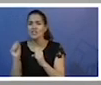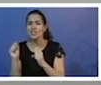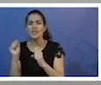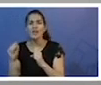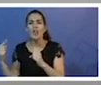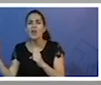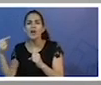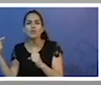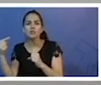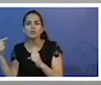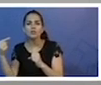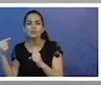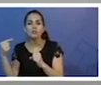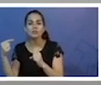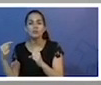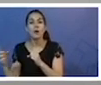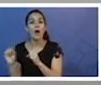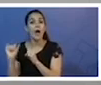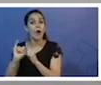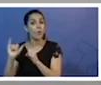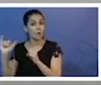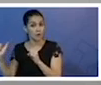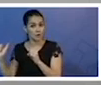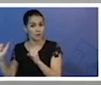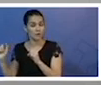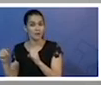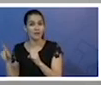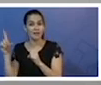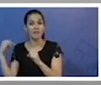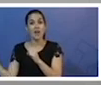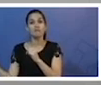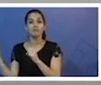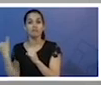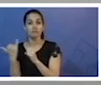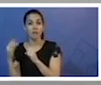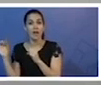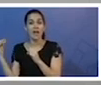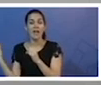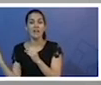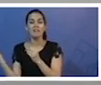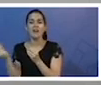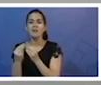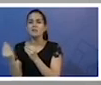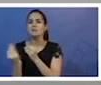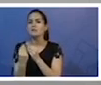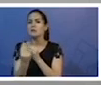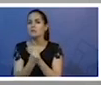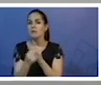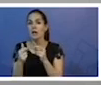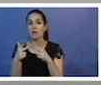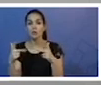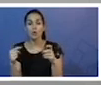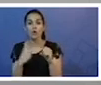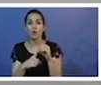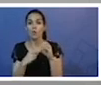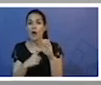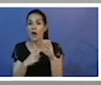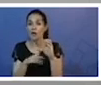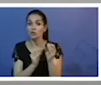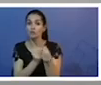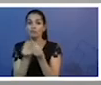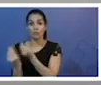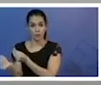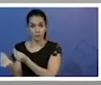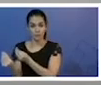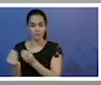parte negativa, que é o ânion? É aquele que vai receber os elétrons que o cátion liberou, que ele doou, certo?